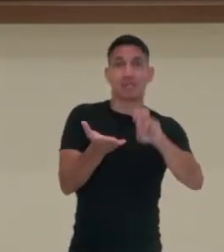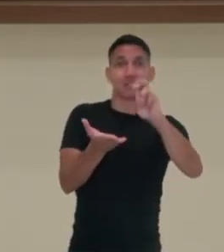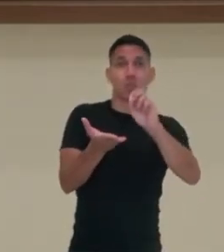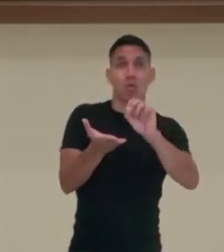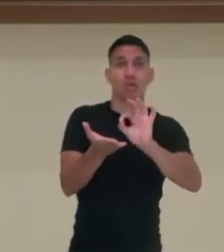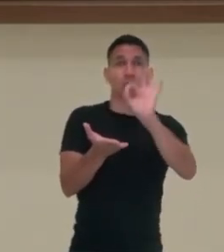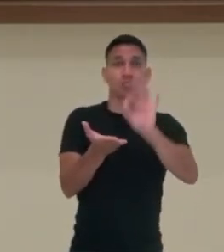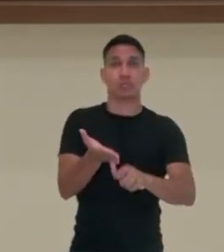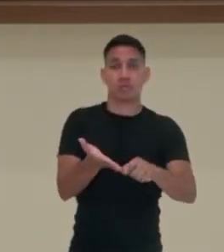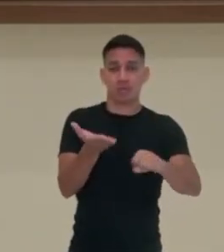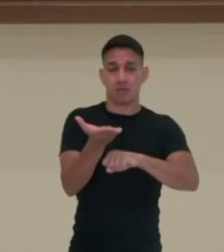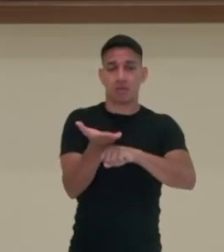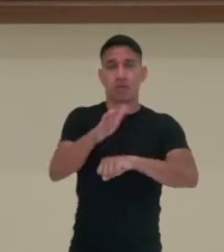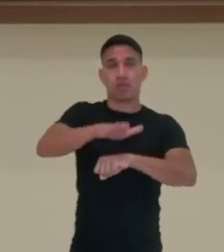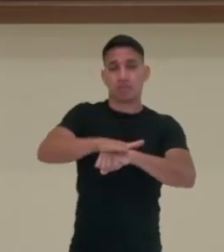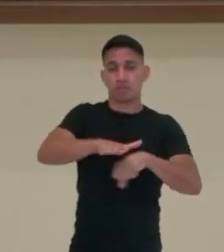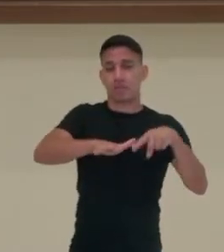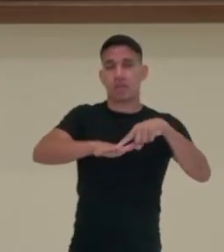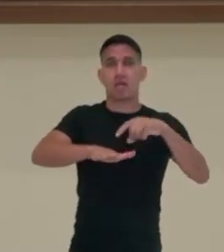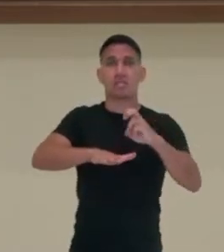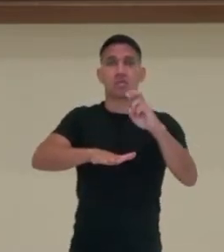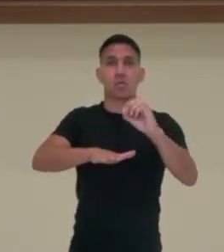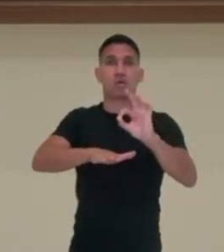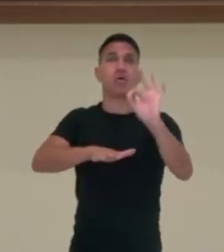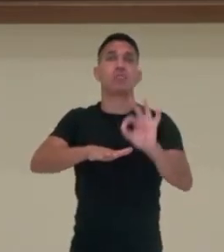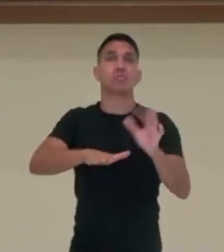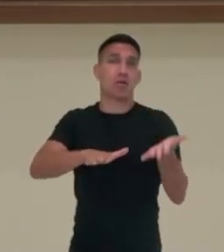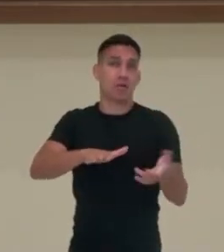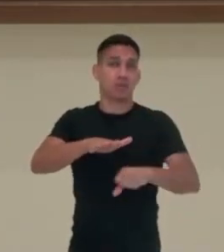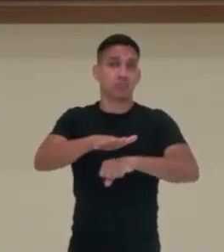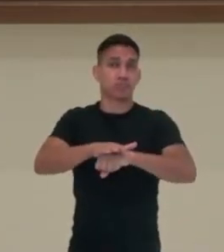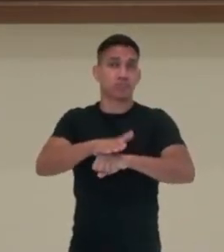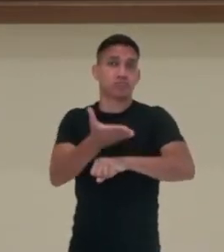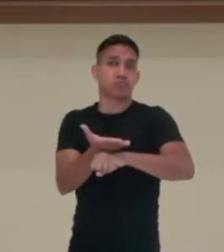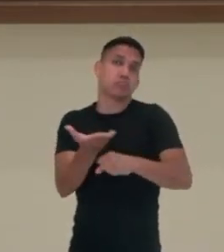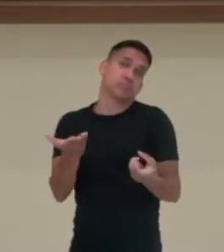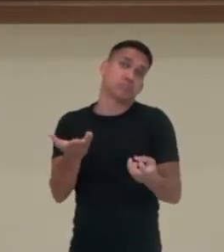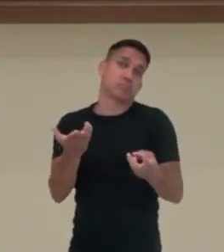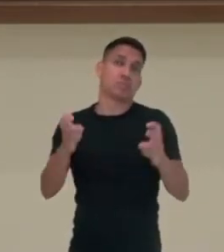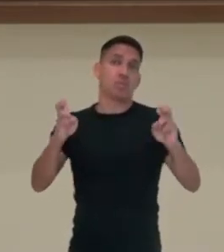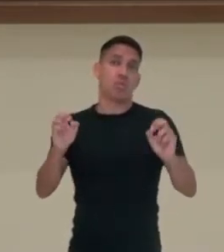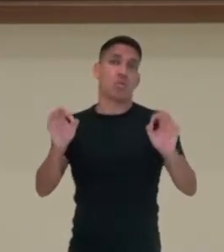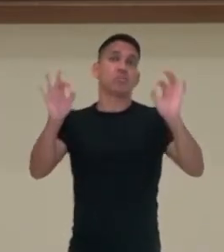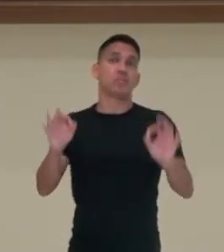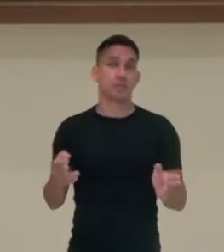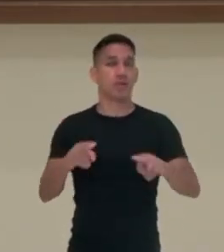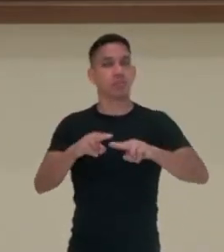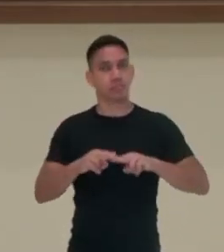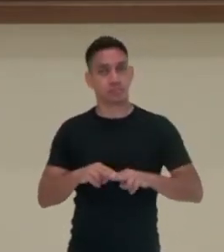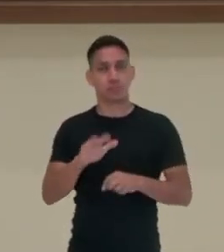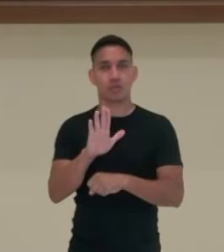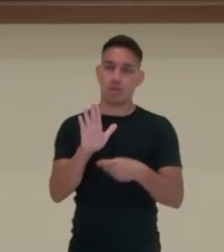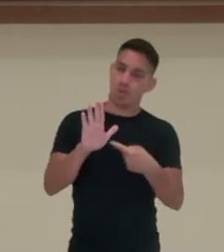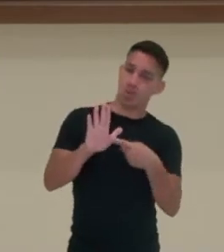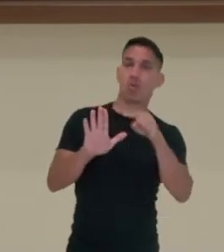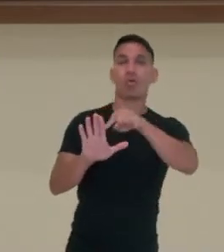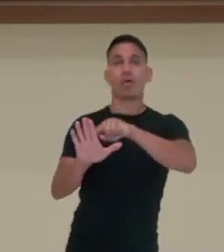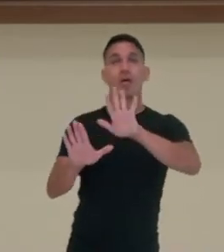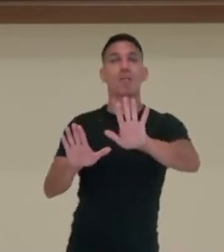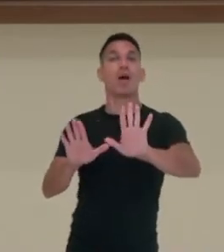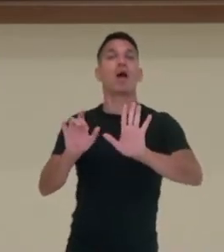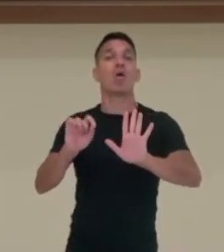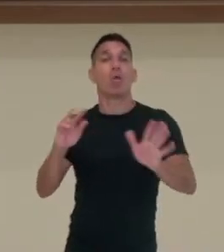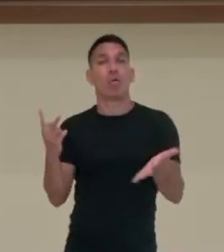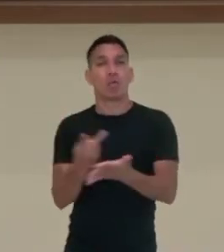de chance para cara, 50% de chance para coroa, porque a moeda tem essas duas faces. Porém, para que